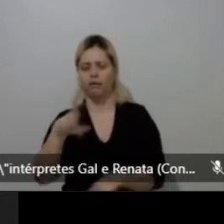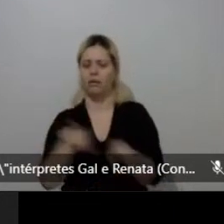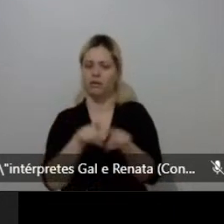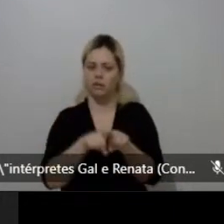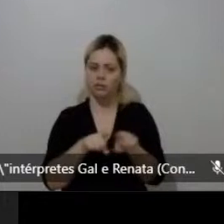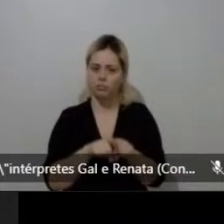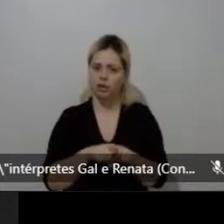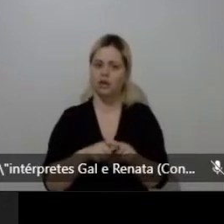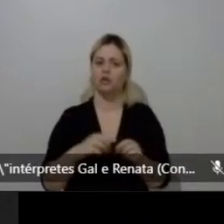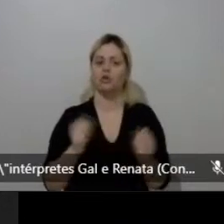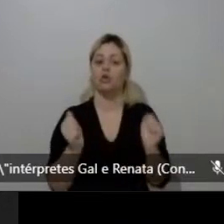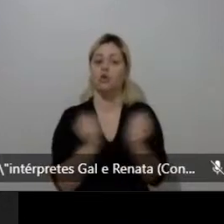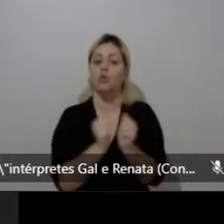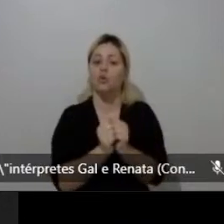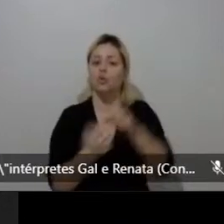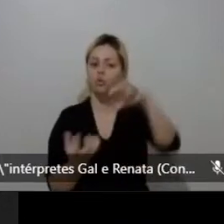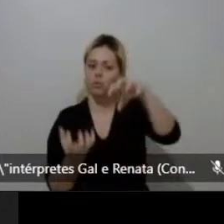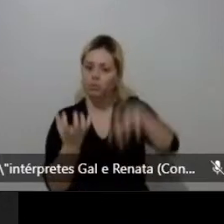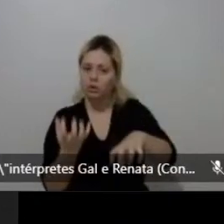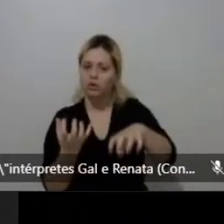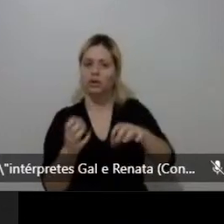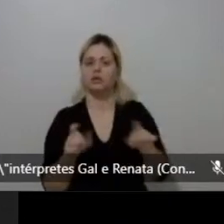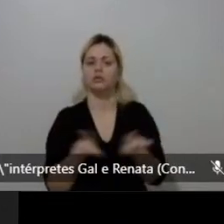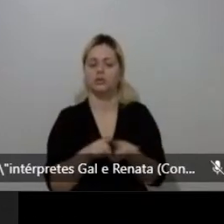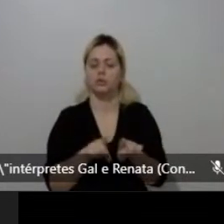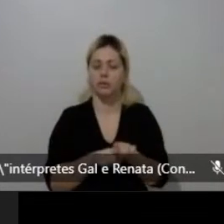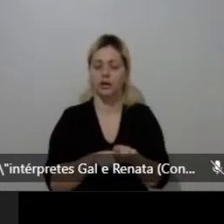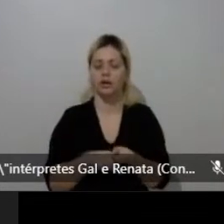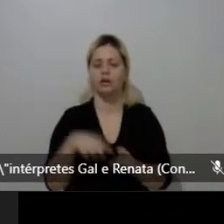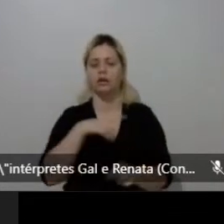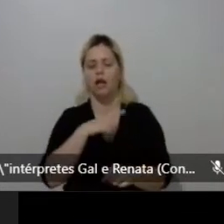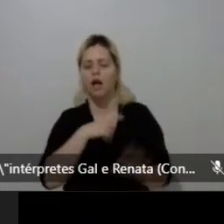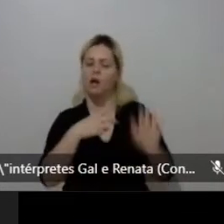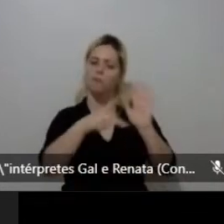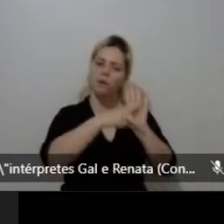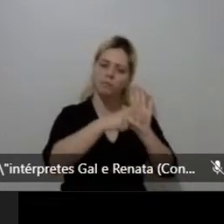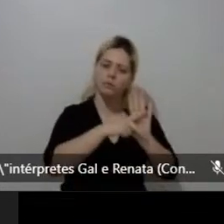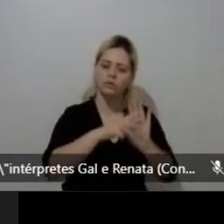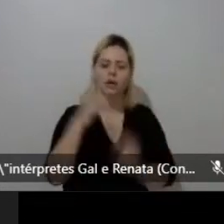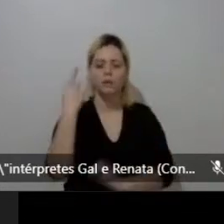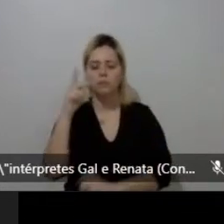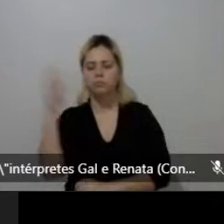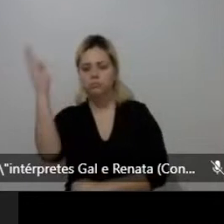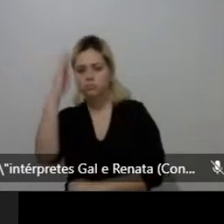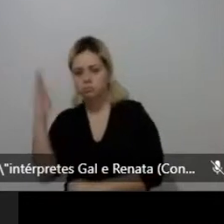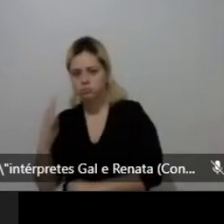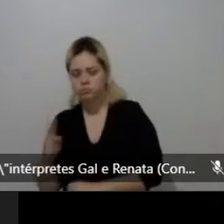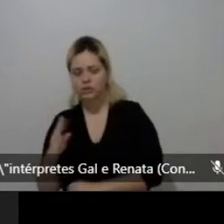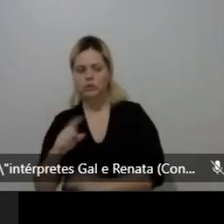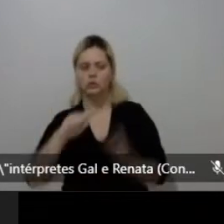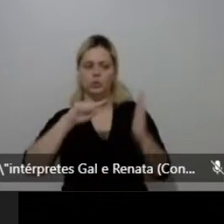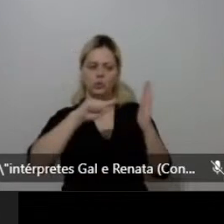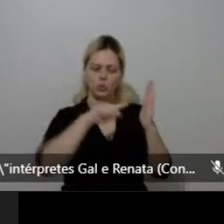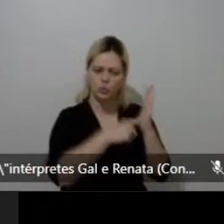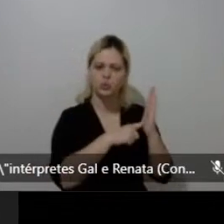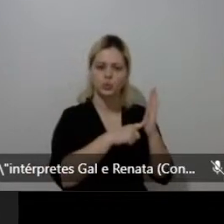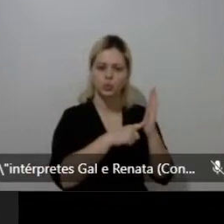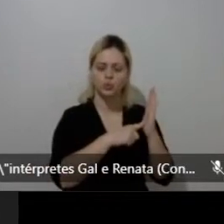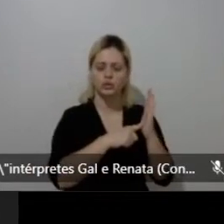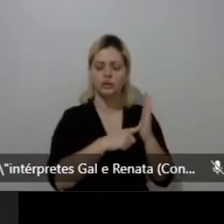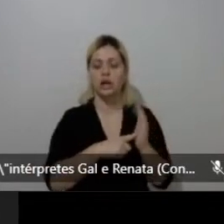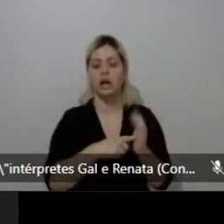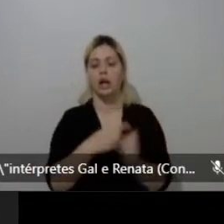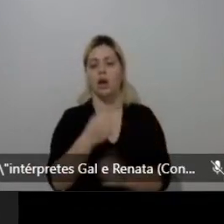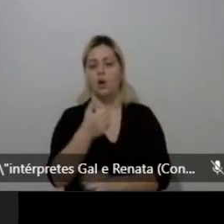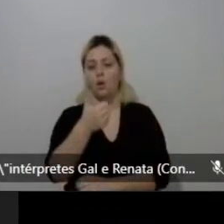STF, e, mais recentemente, uma proposta para que o Brasil denuncie a Convenção